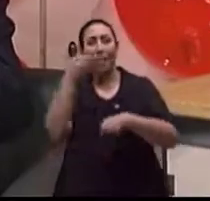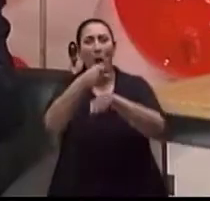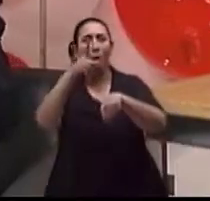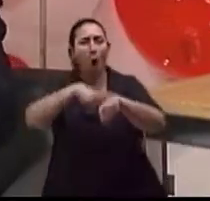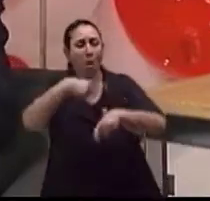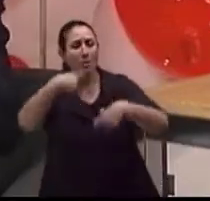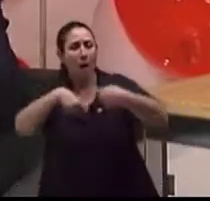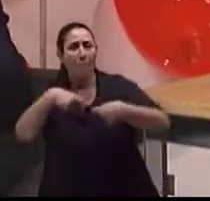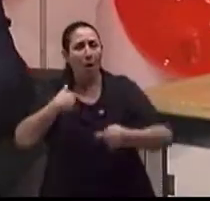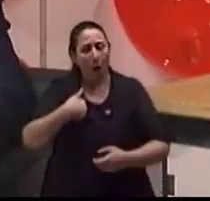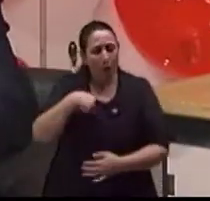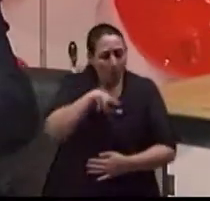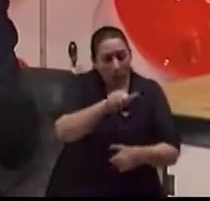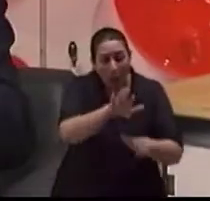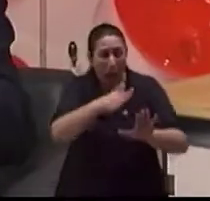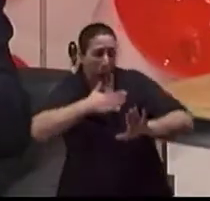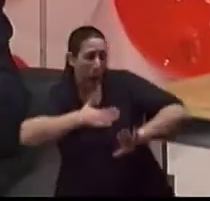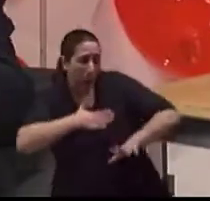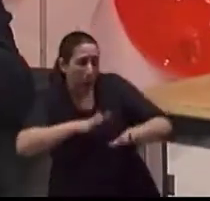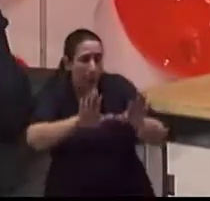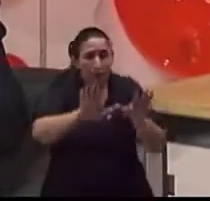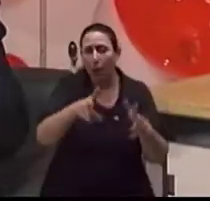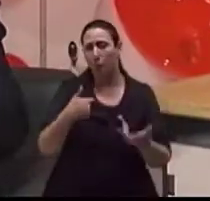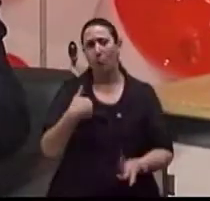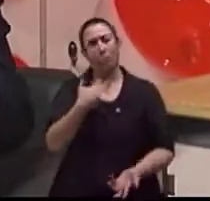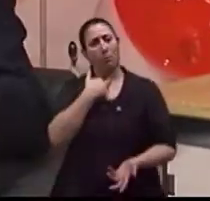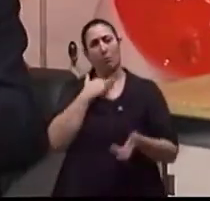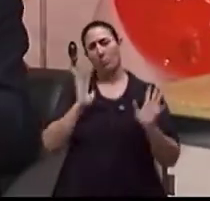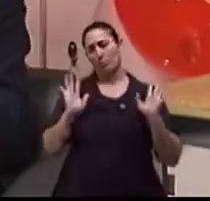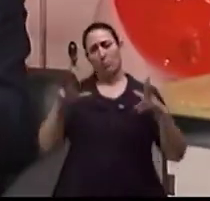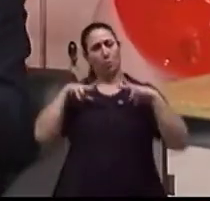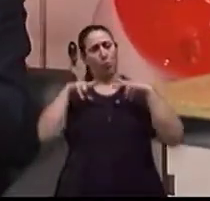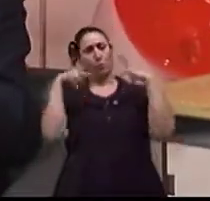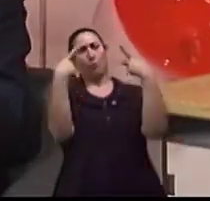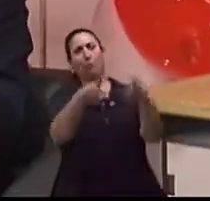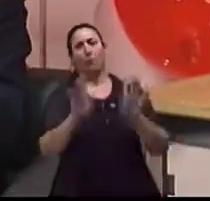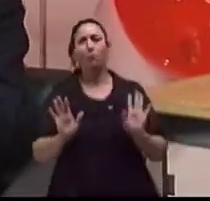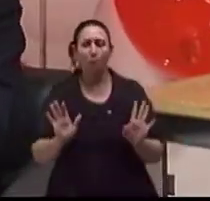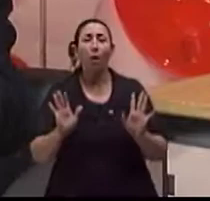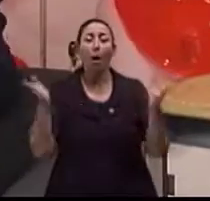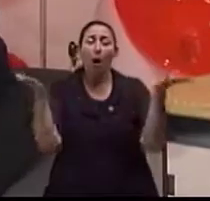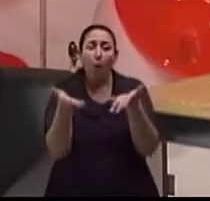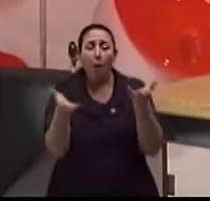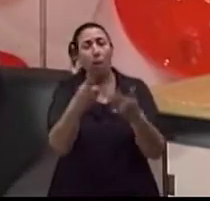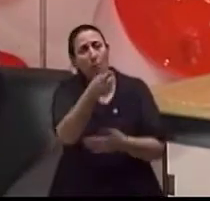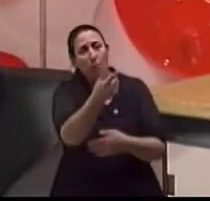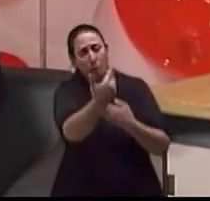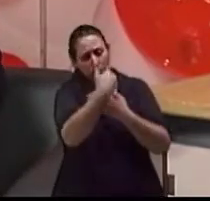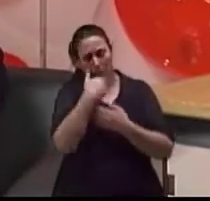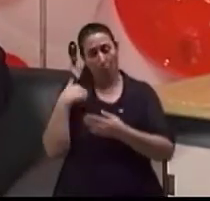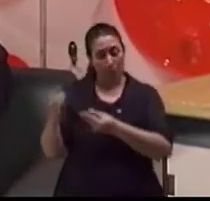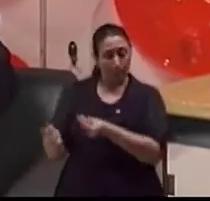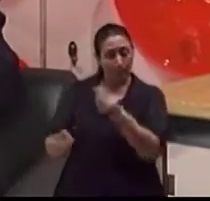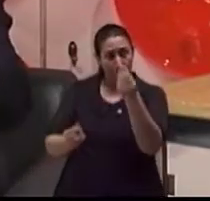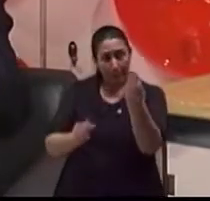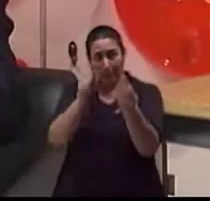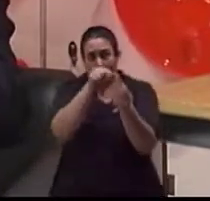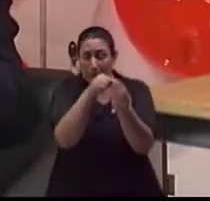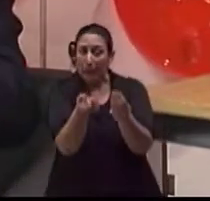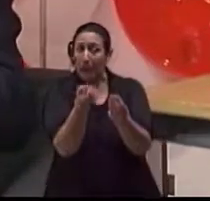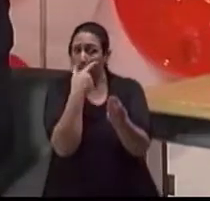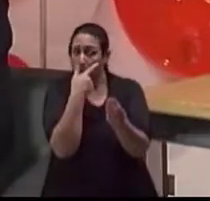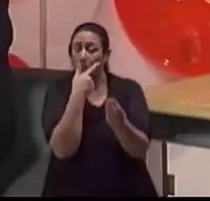dele na hora da relação sexual de Olha fica tranquilo vai dar certo é um cara normal mas eu posso dizer para ele que vai tomar esse remédio aqui